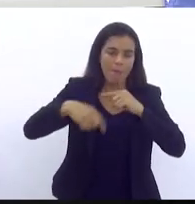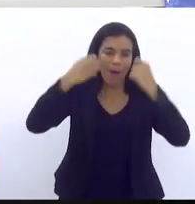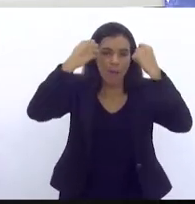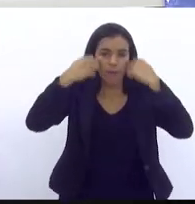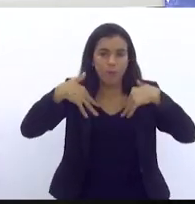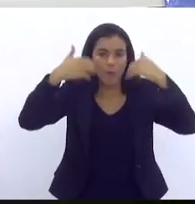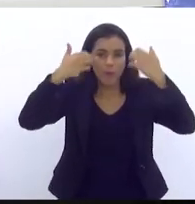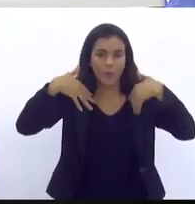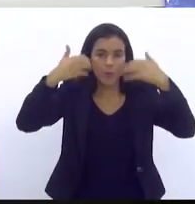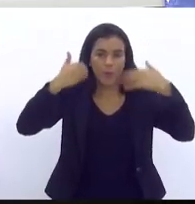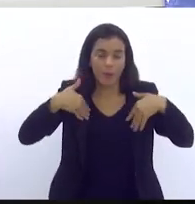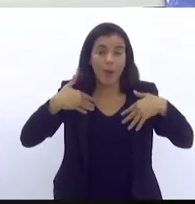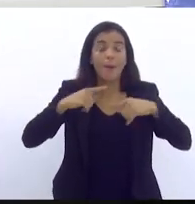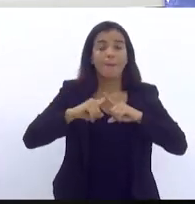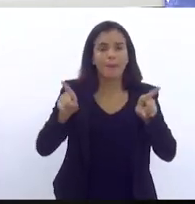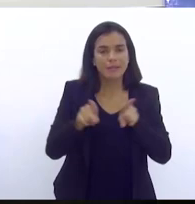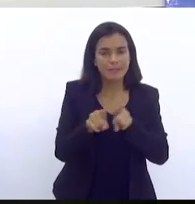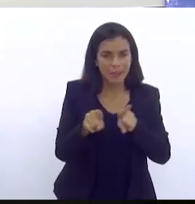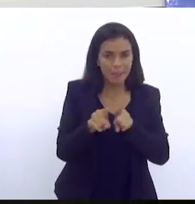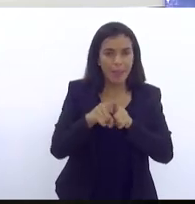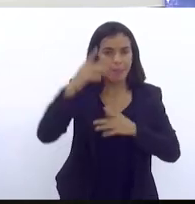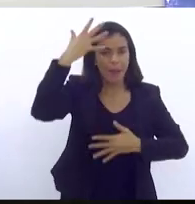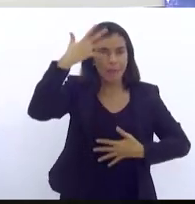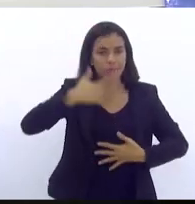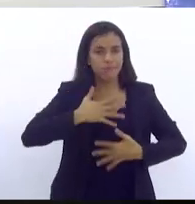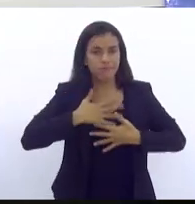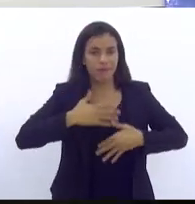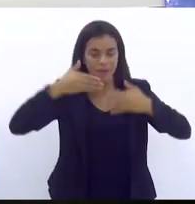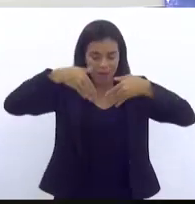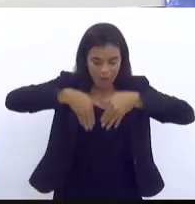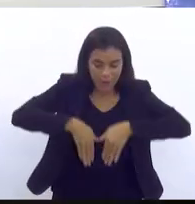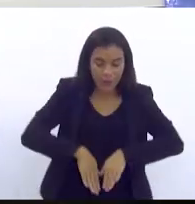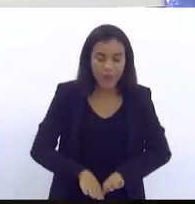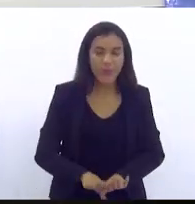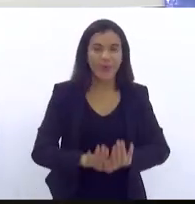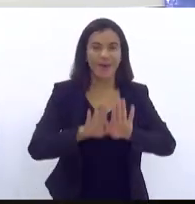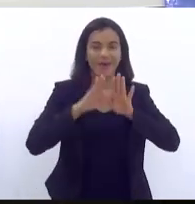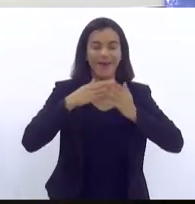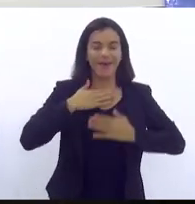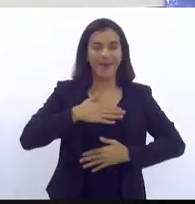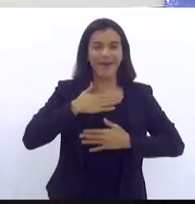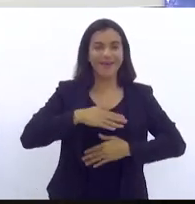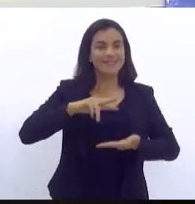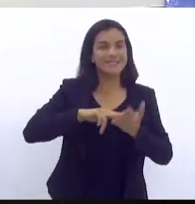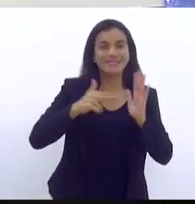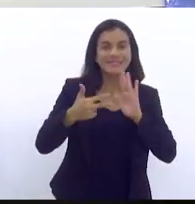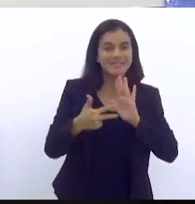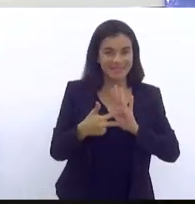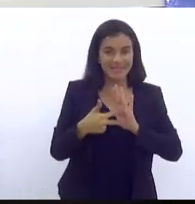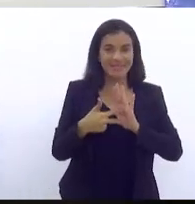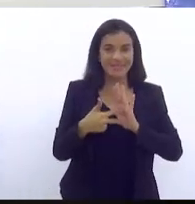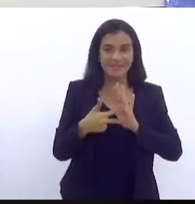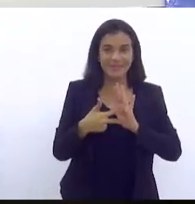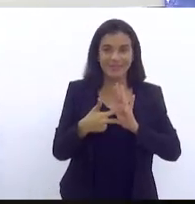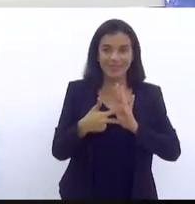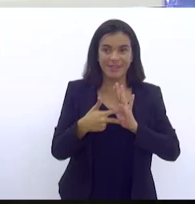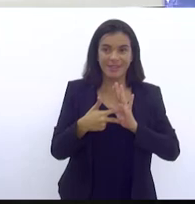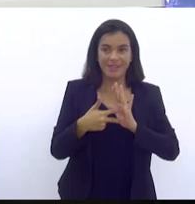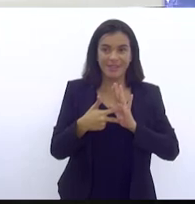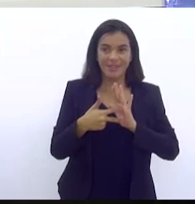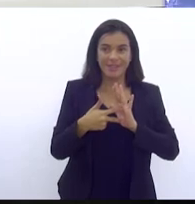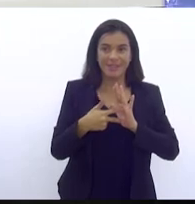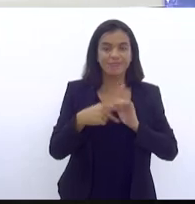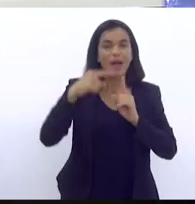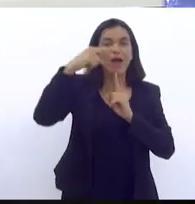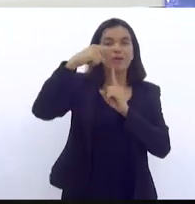eh mas também para se banhar porque a imersão na água fria na verdade é considerado o maior eh eh